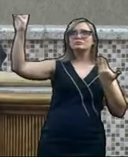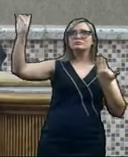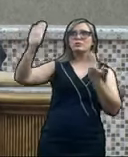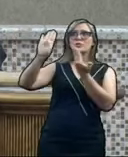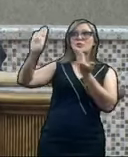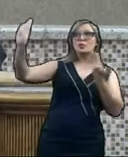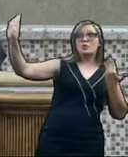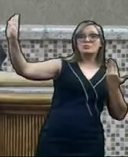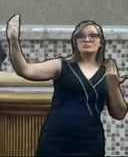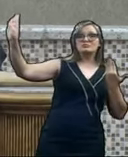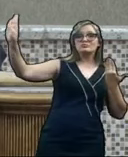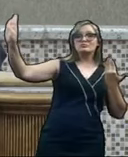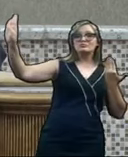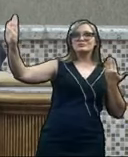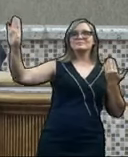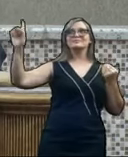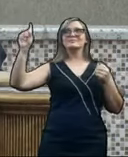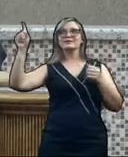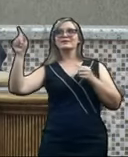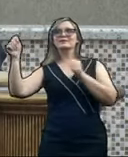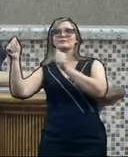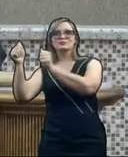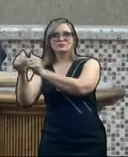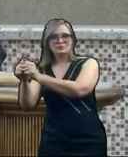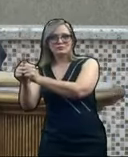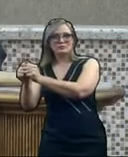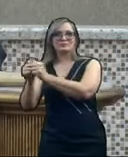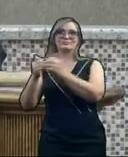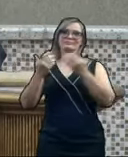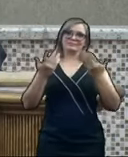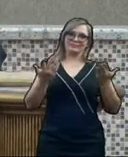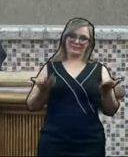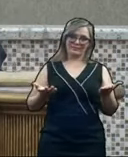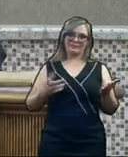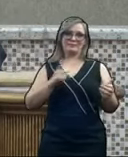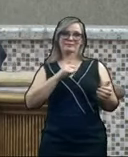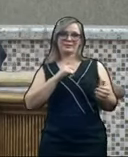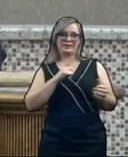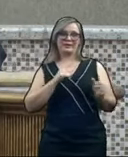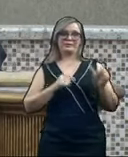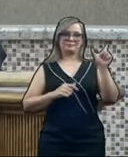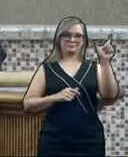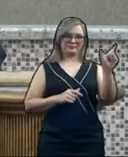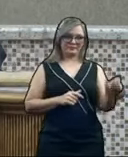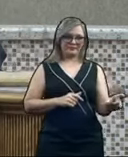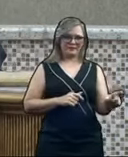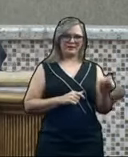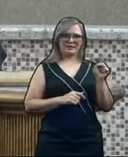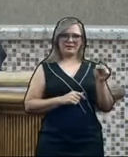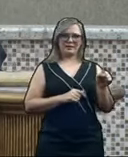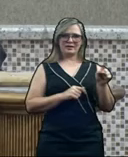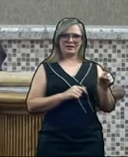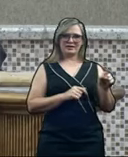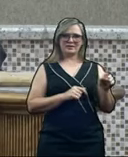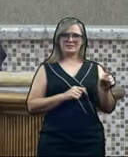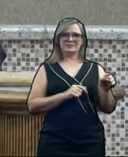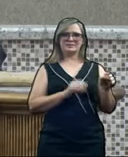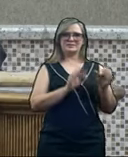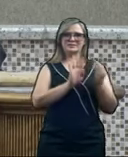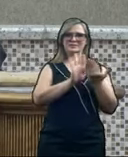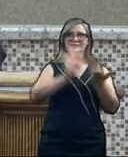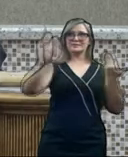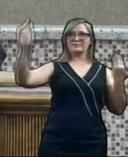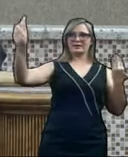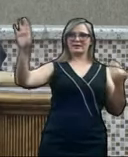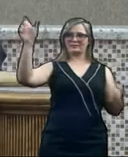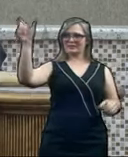é a vida de um homem que andava confiado nas suas forças Oi e o homem que começou depois andar confiado nas